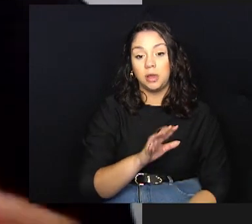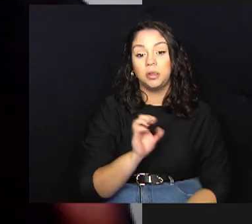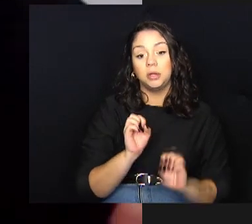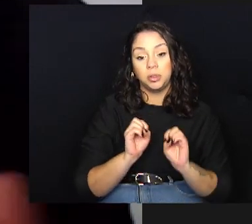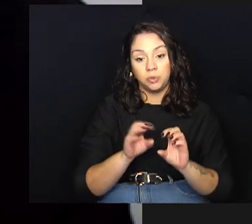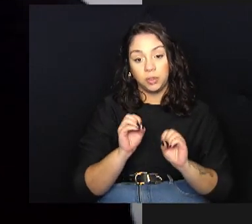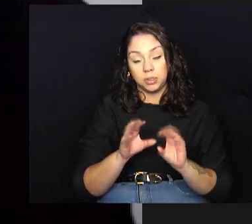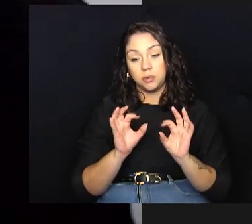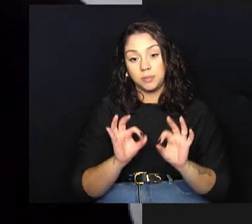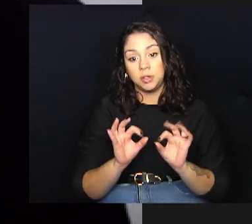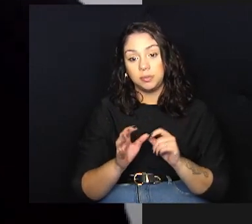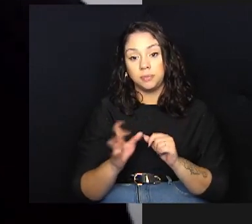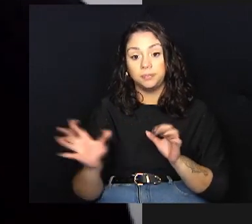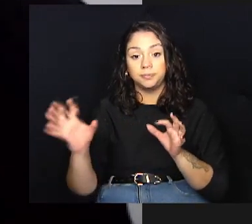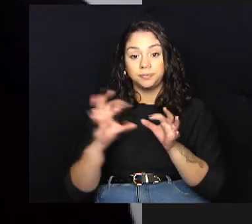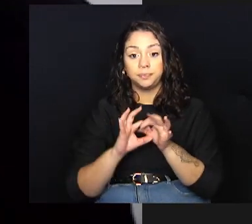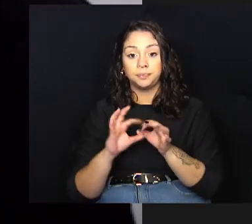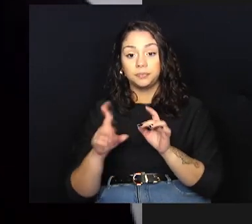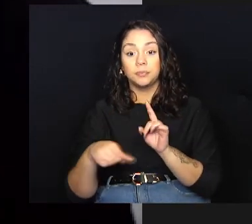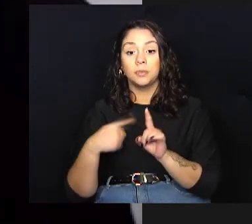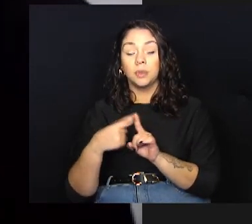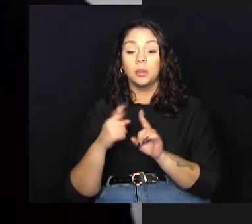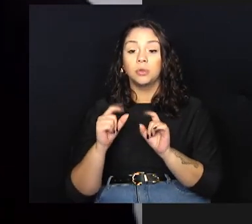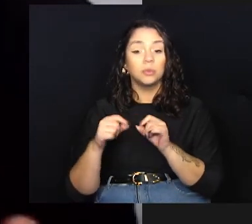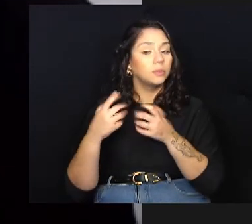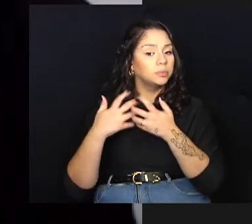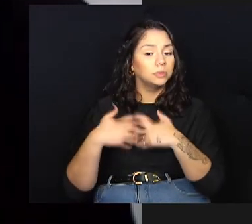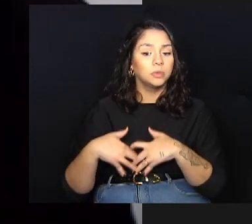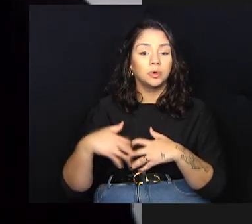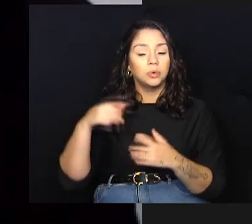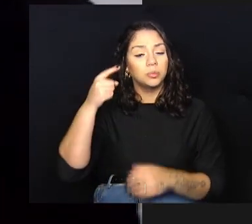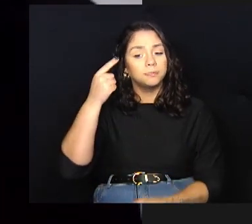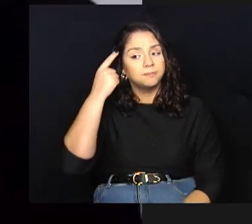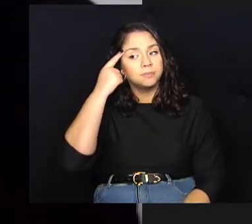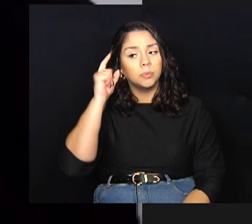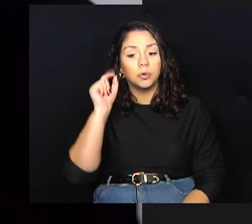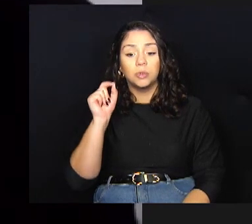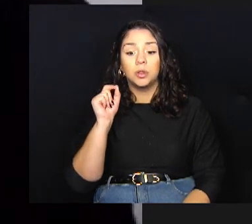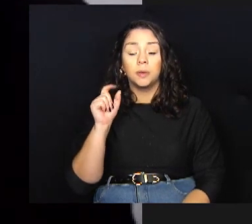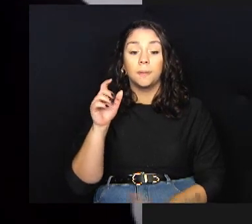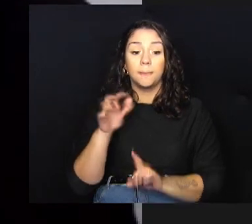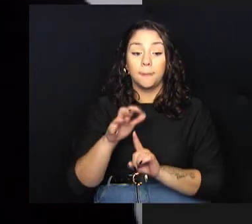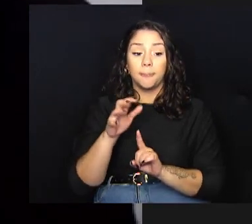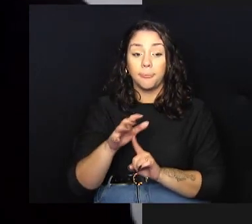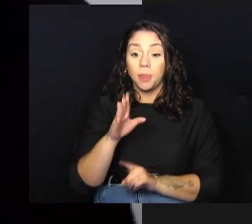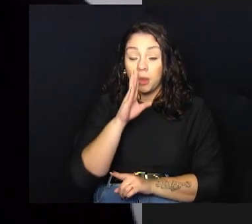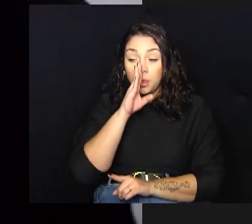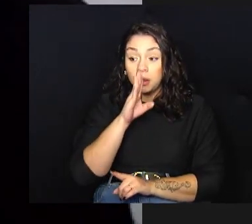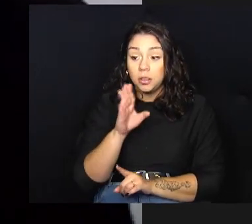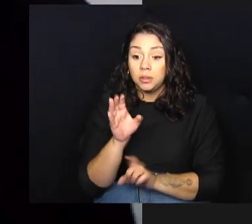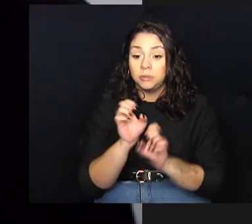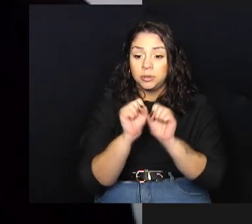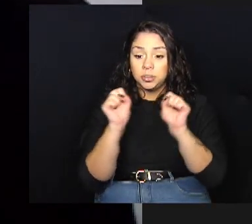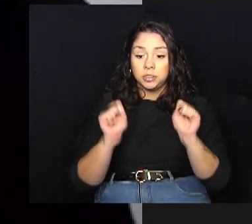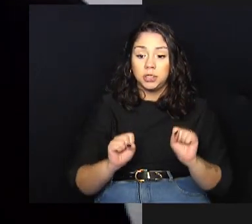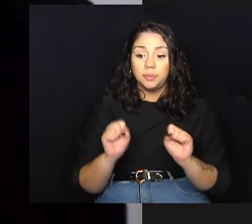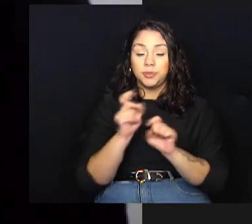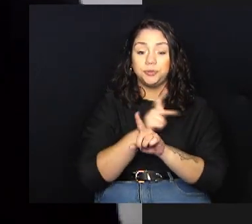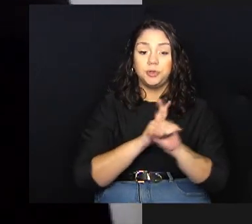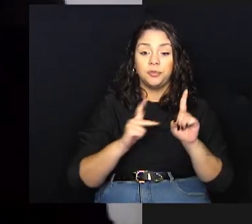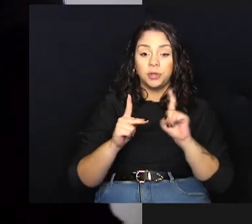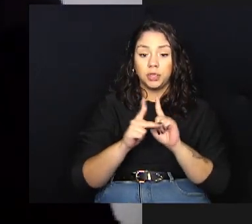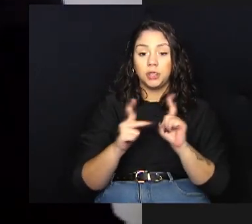e associado a isso pensar também nas implicações no próprio sistema de previdência como a gente